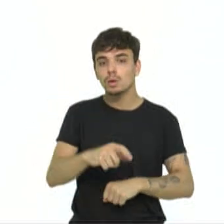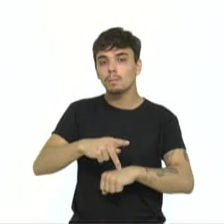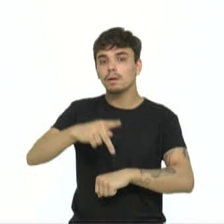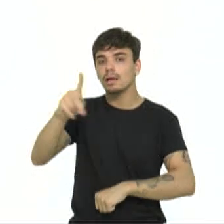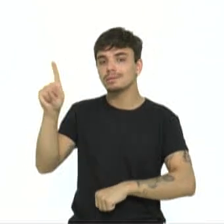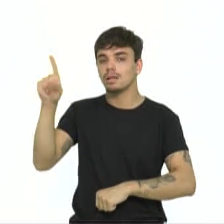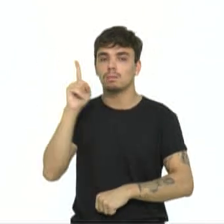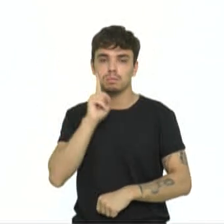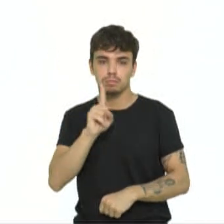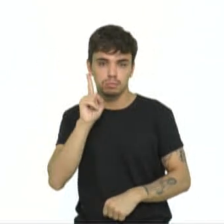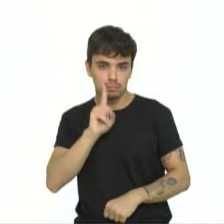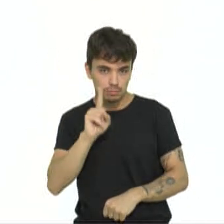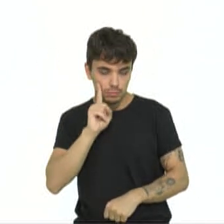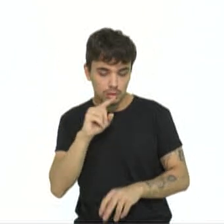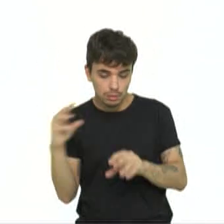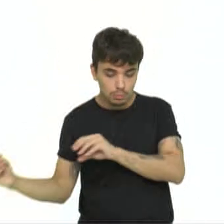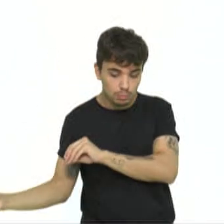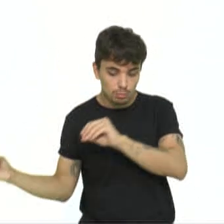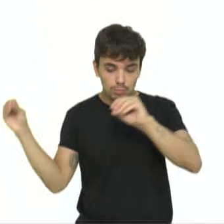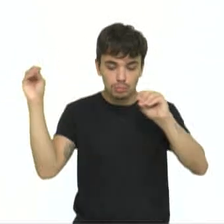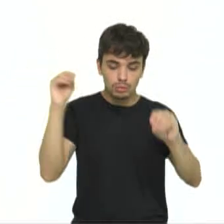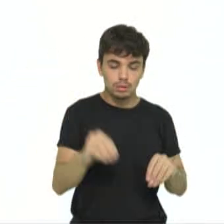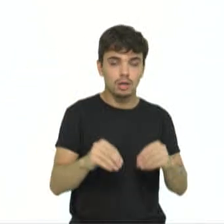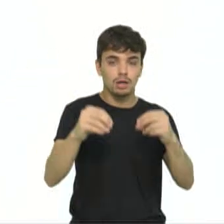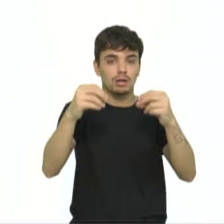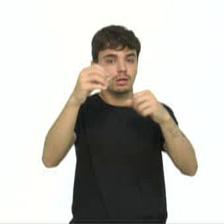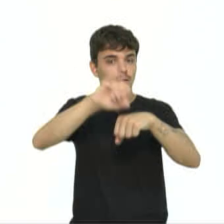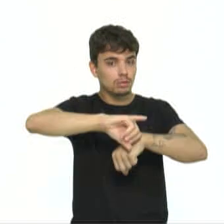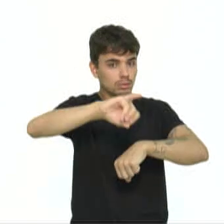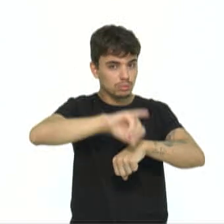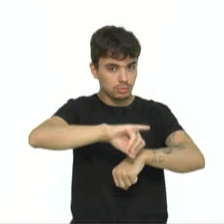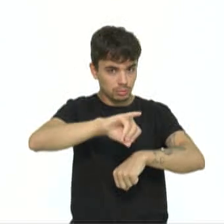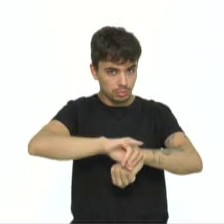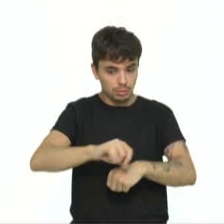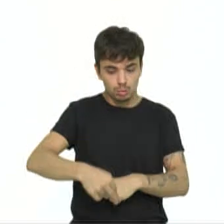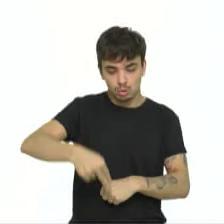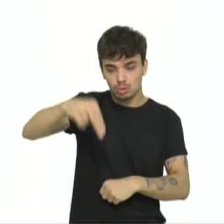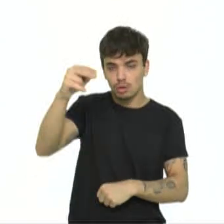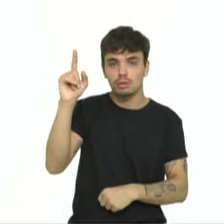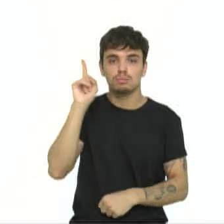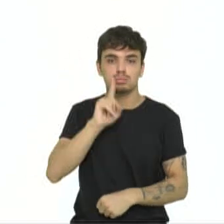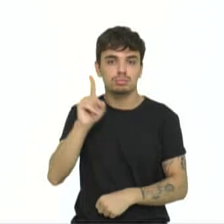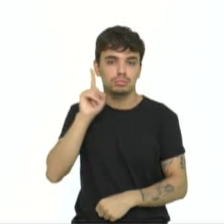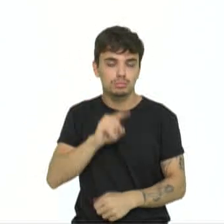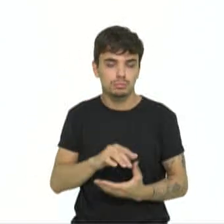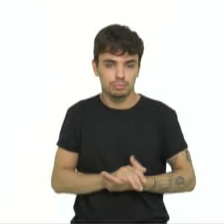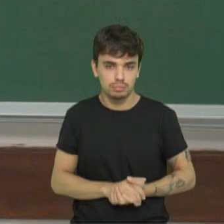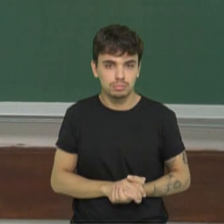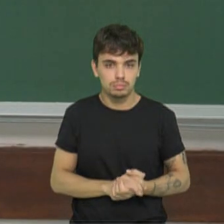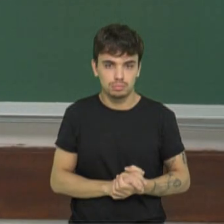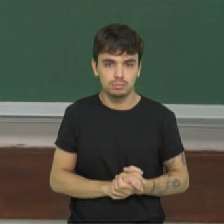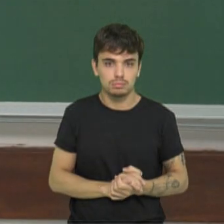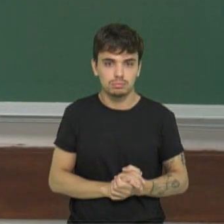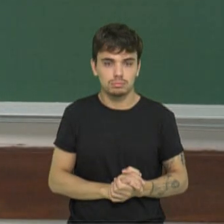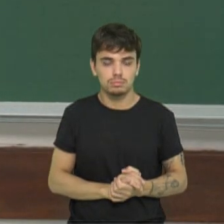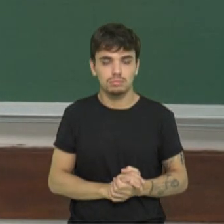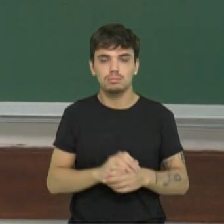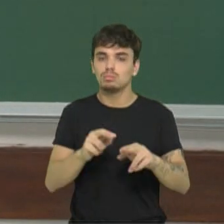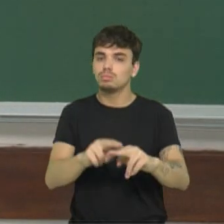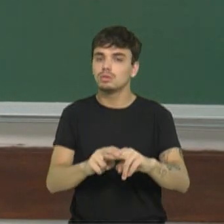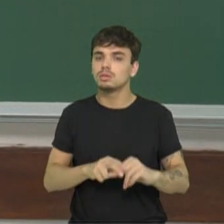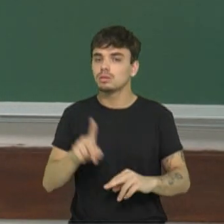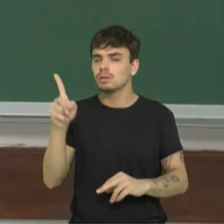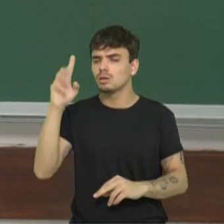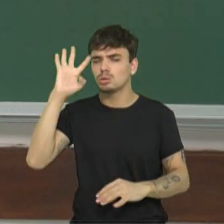Estados Unidos, eles migraram para os centros urbanos do norte dos Estados Unidos. Então, aqui a gente tem que entender um pouquinho